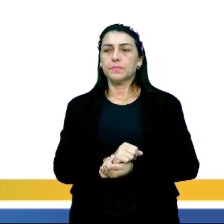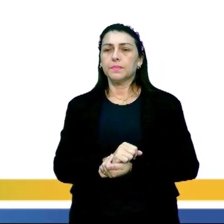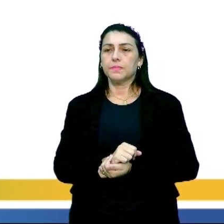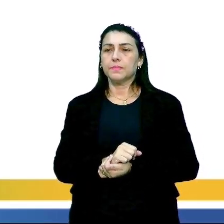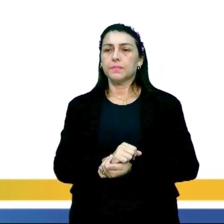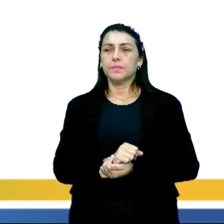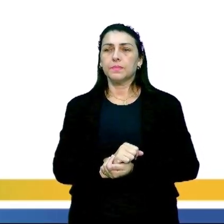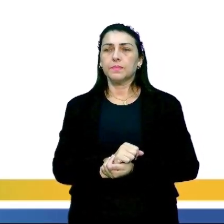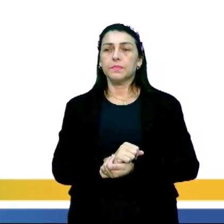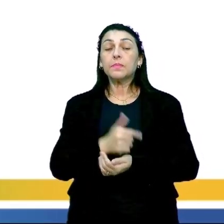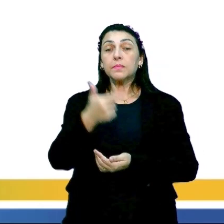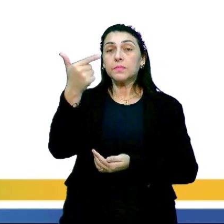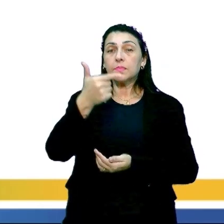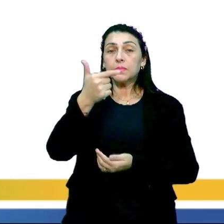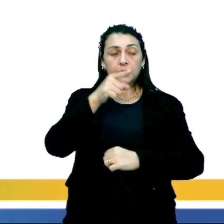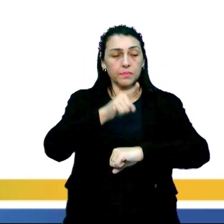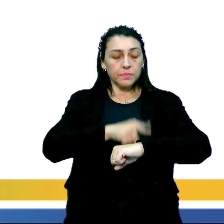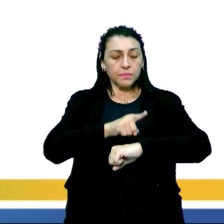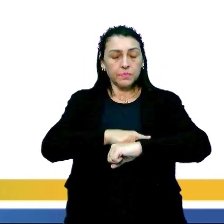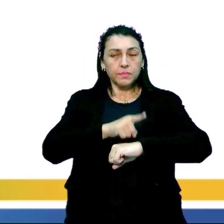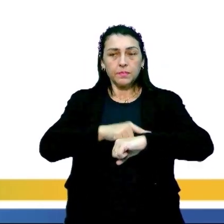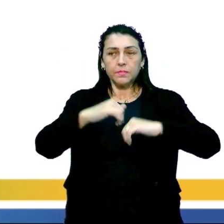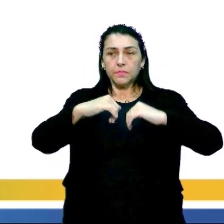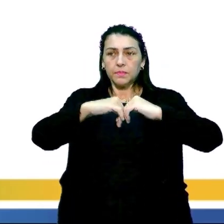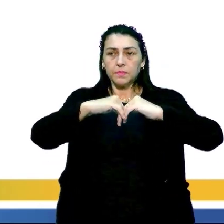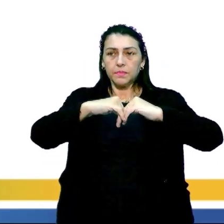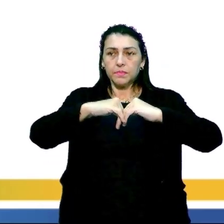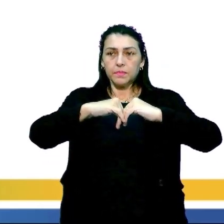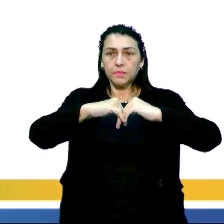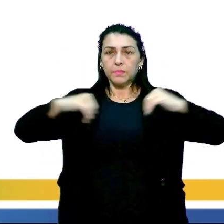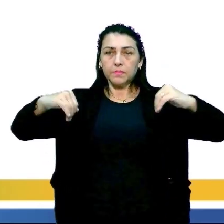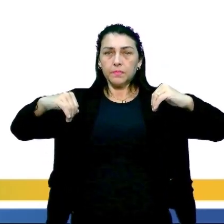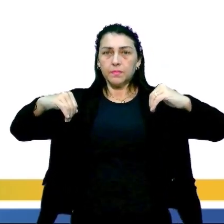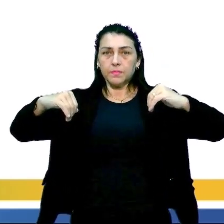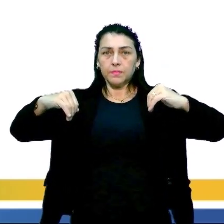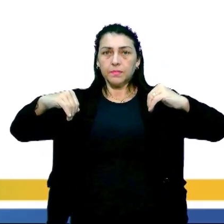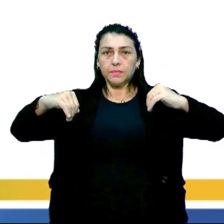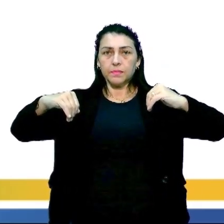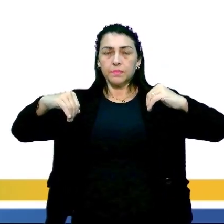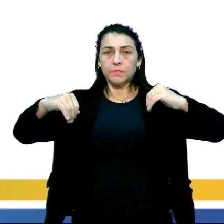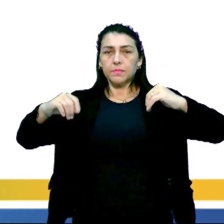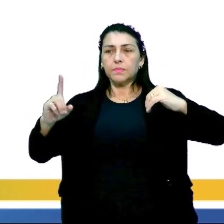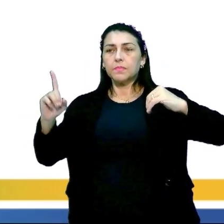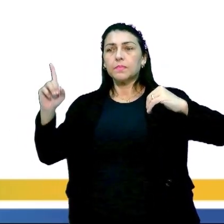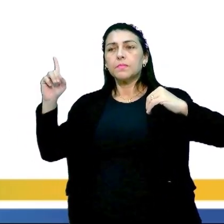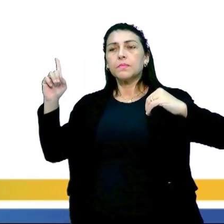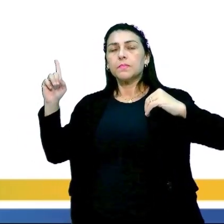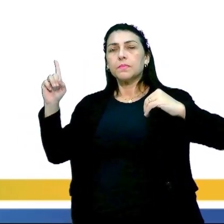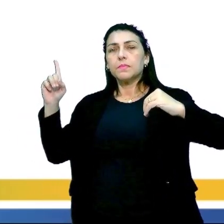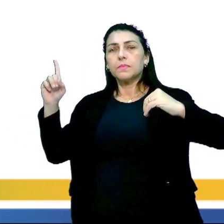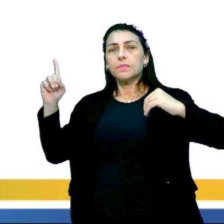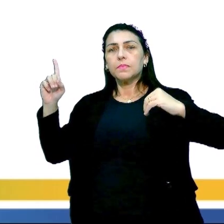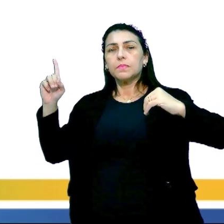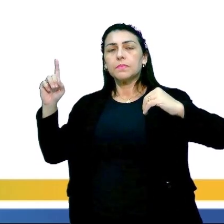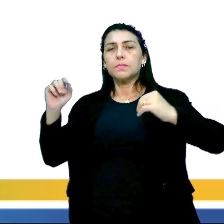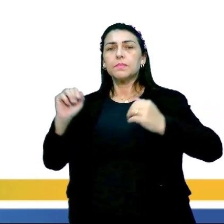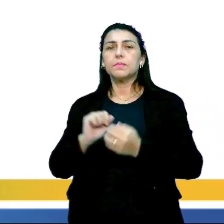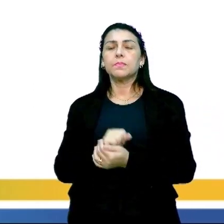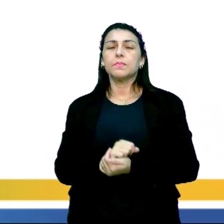E aí, no segundo momento, ele foi fragmentado. Isso aqui forma algo